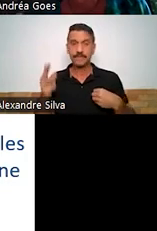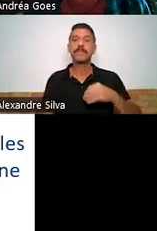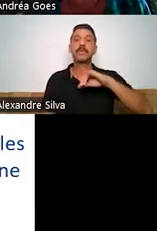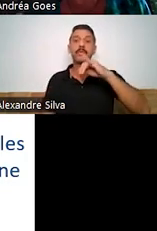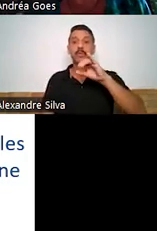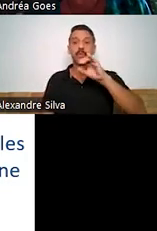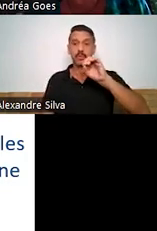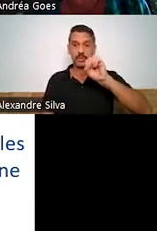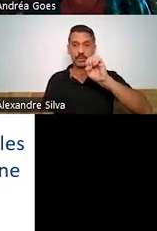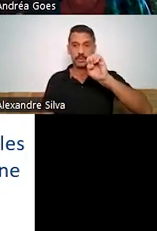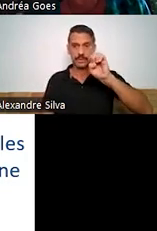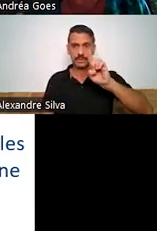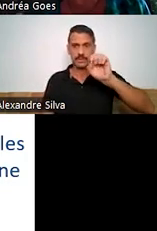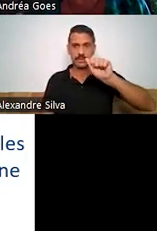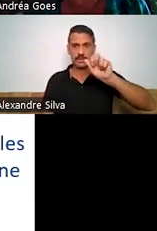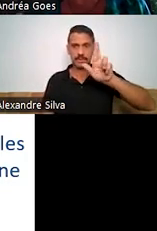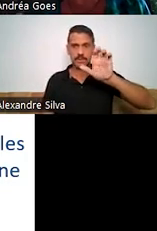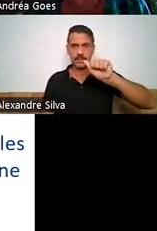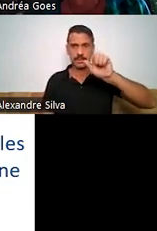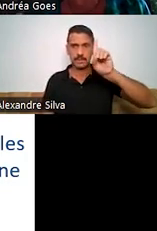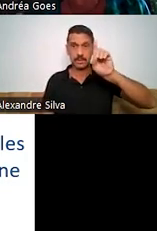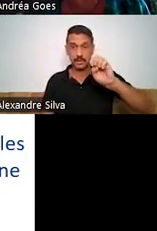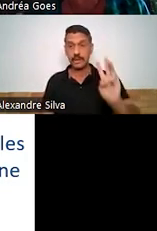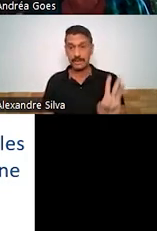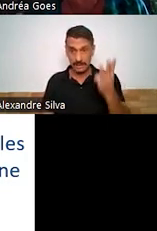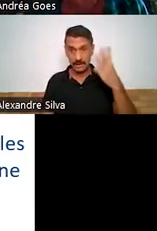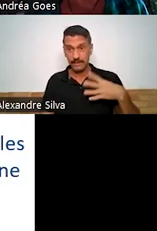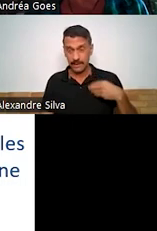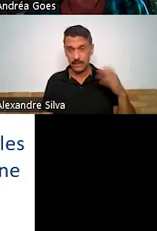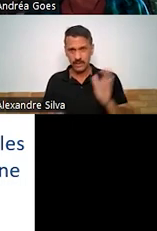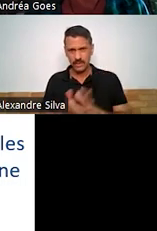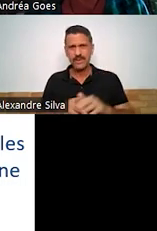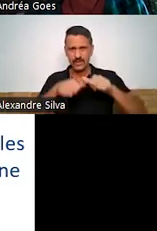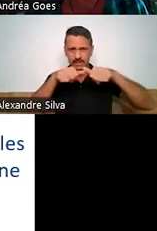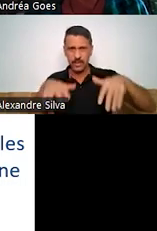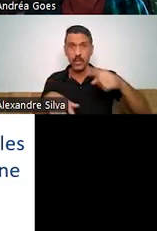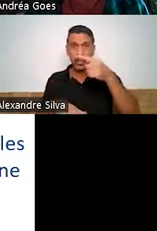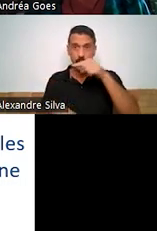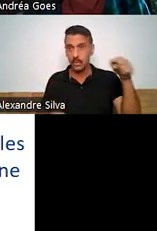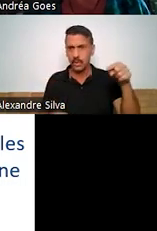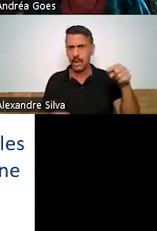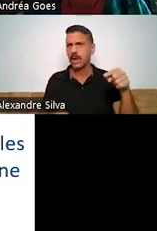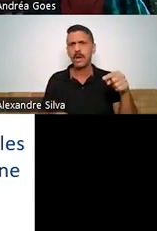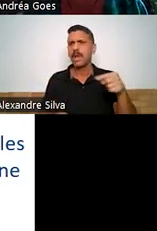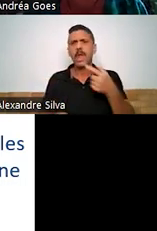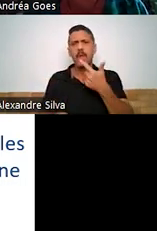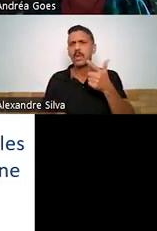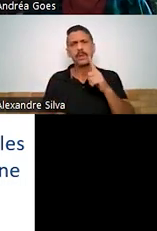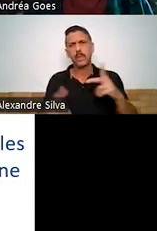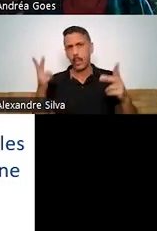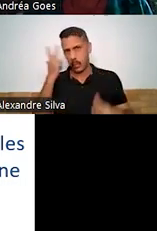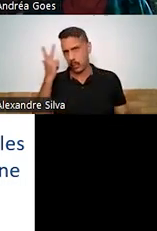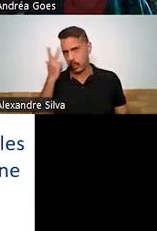embora eles fossem primos, casamento consanguíneo, como está indicado aqui no heredograma, na linha 1, eles nasceram